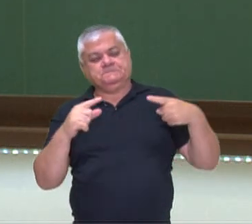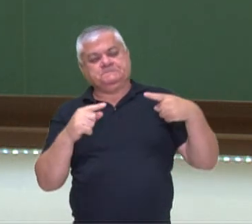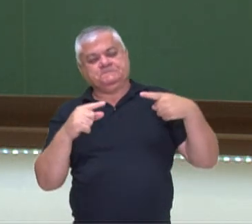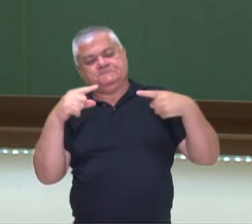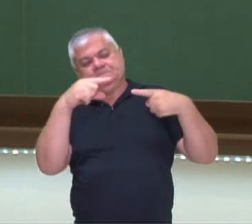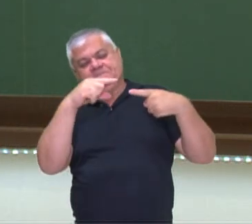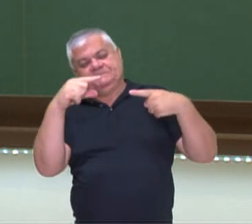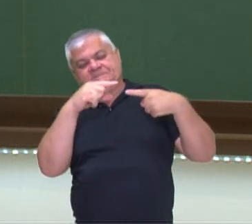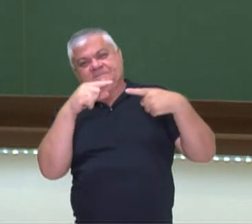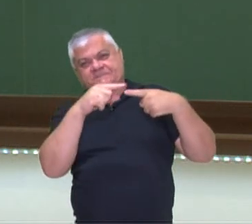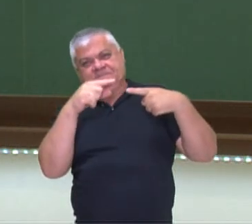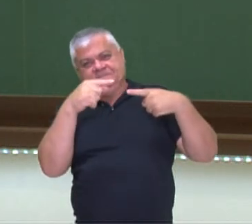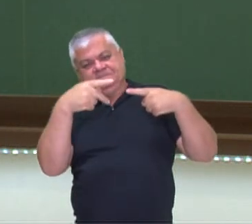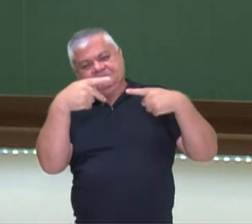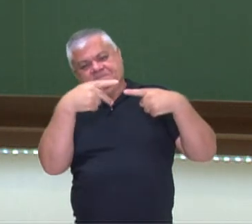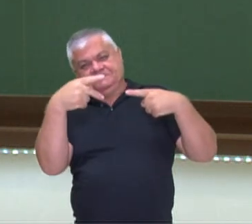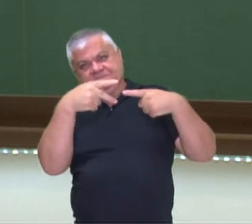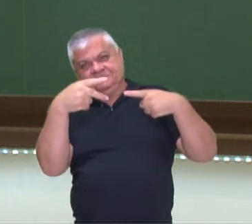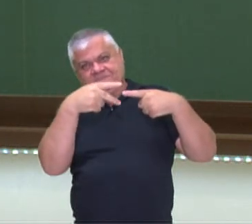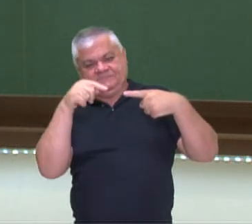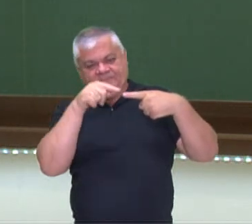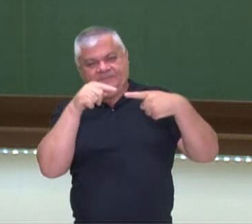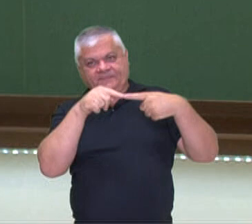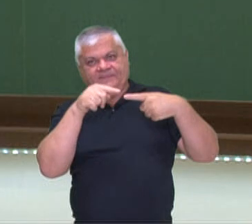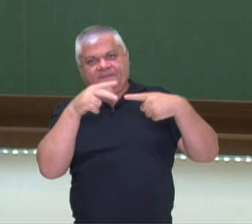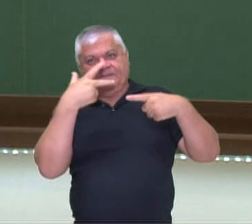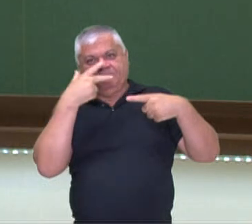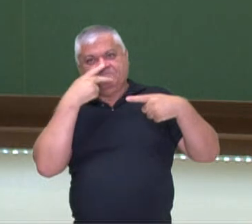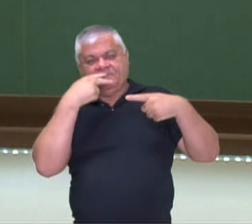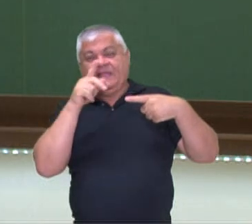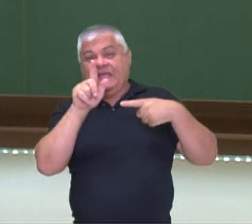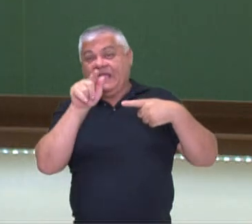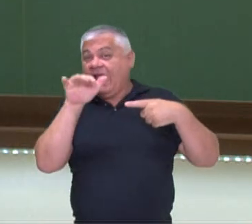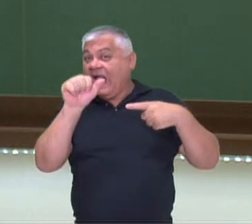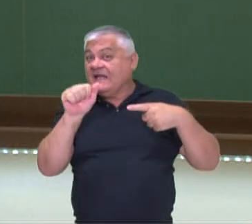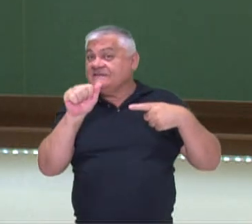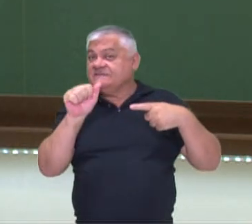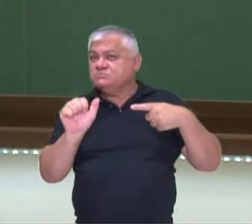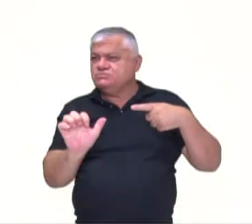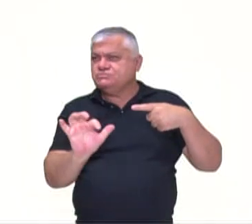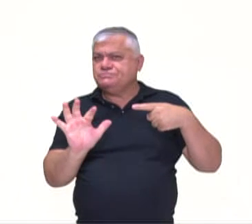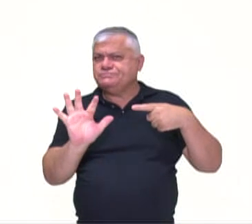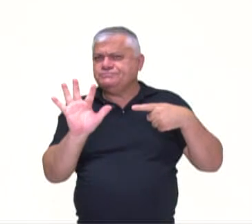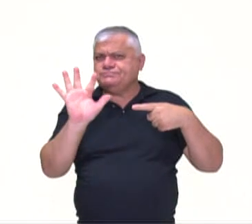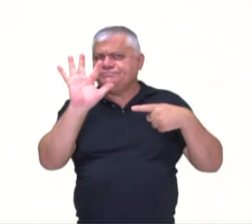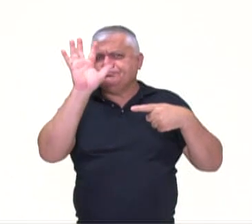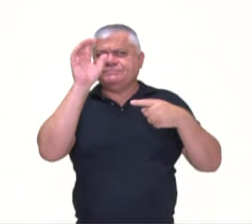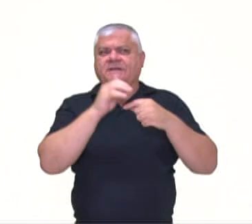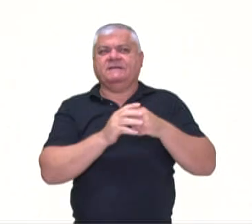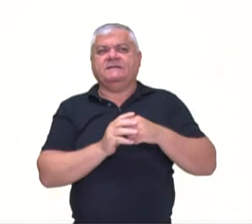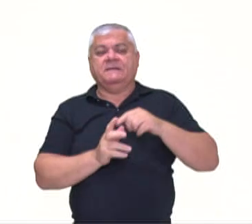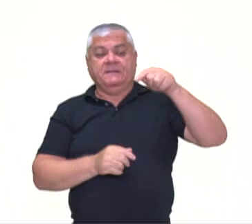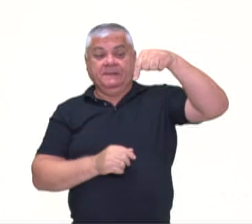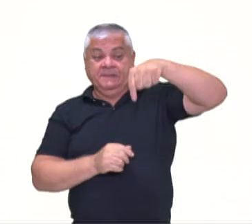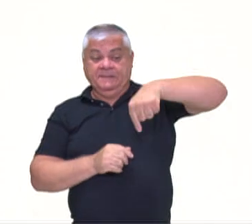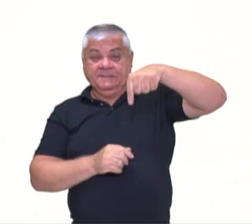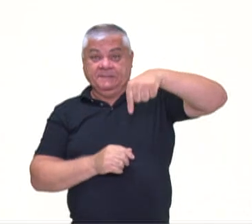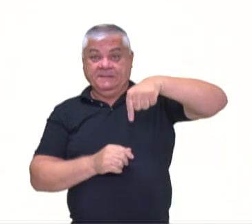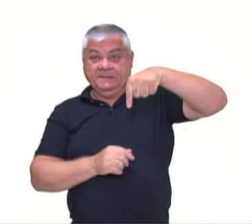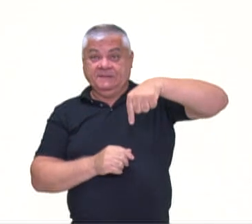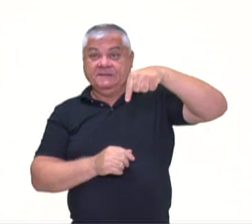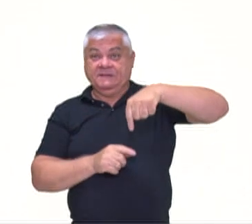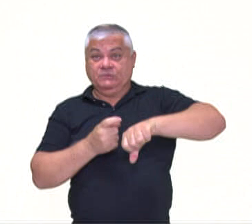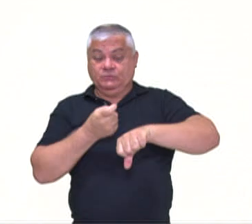seta inclinada, indica desprendimento de gás. A seta para baixo indica precipitação de